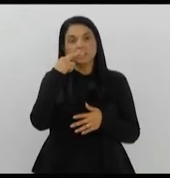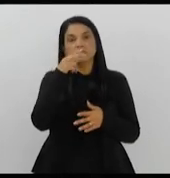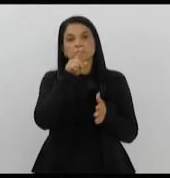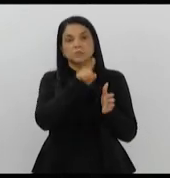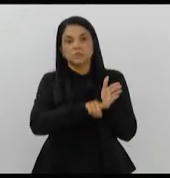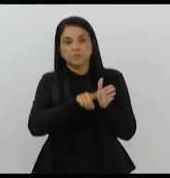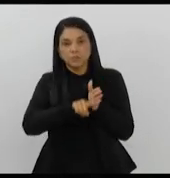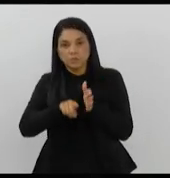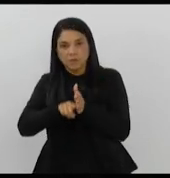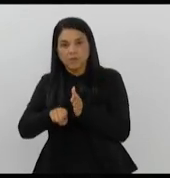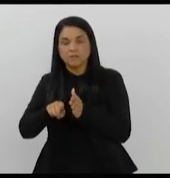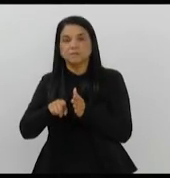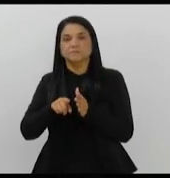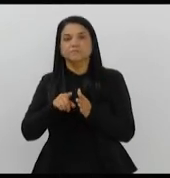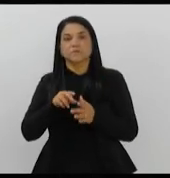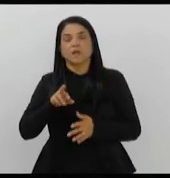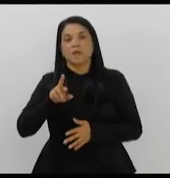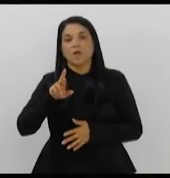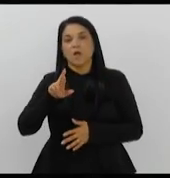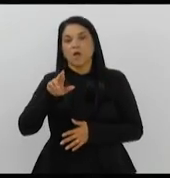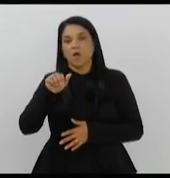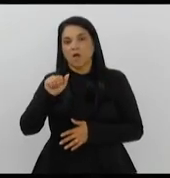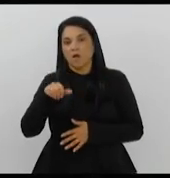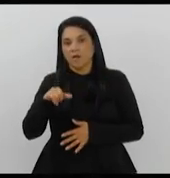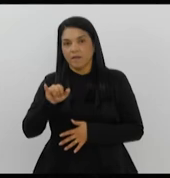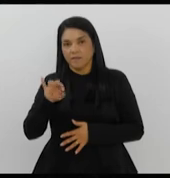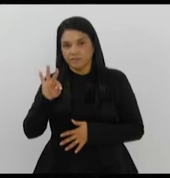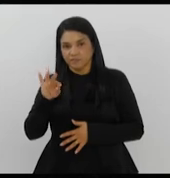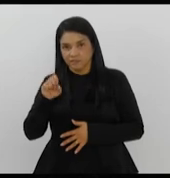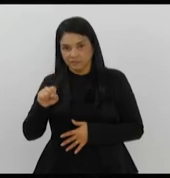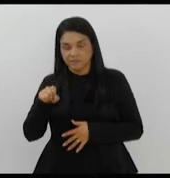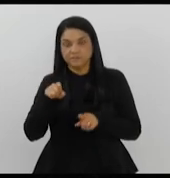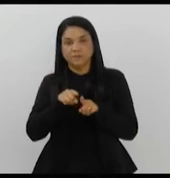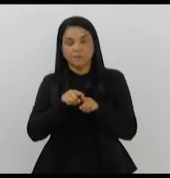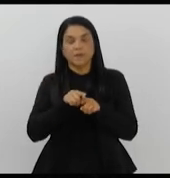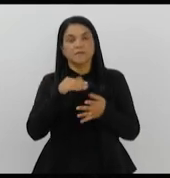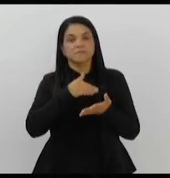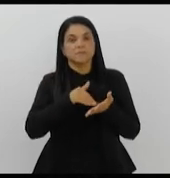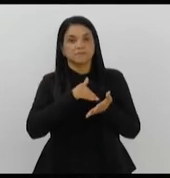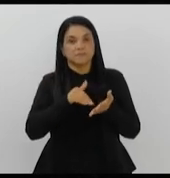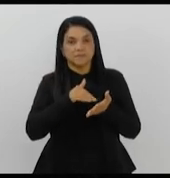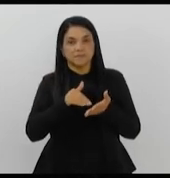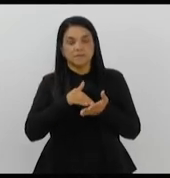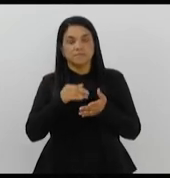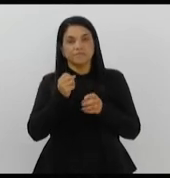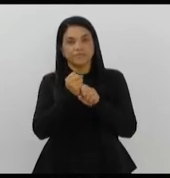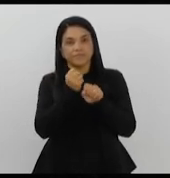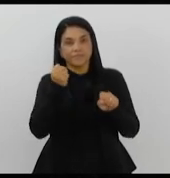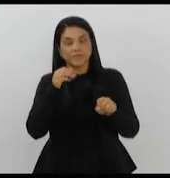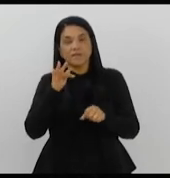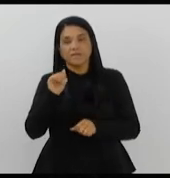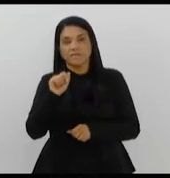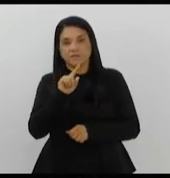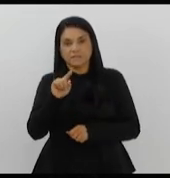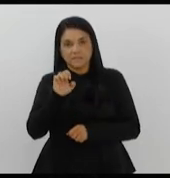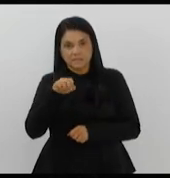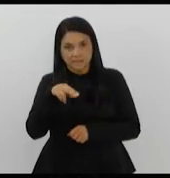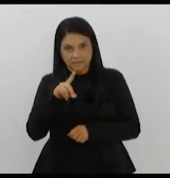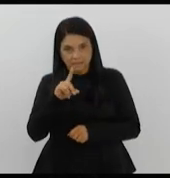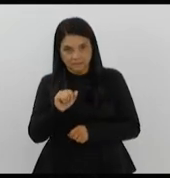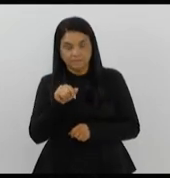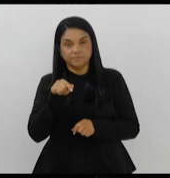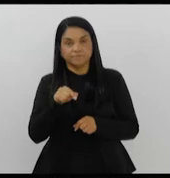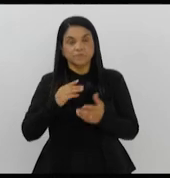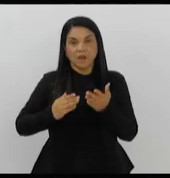PE na Secretaria de Estado de Fazenda. Como foi aprovado e sancionado